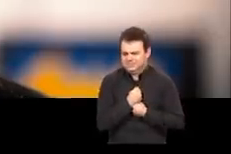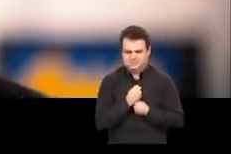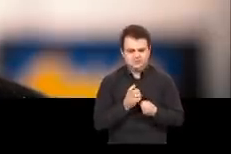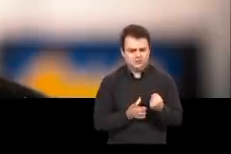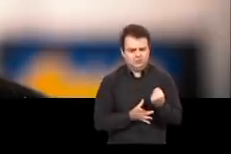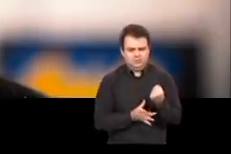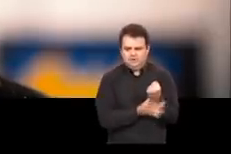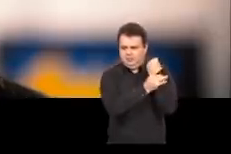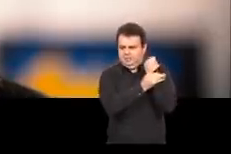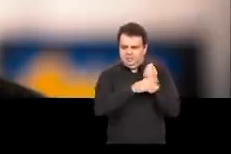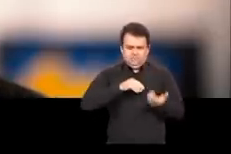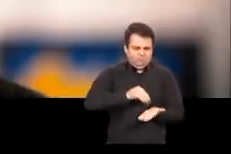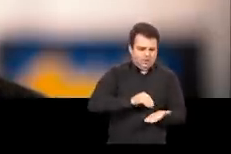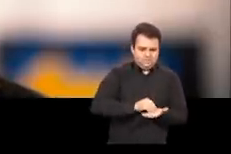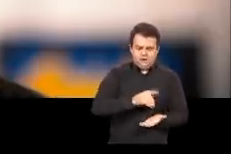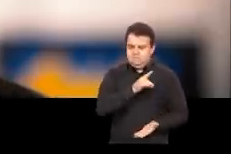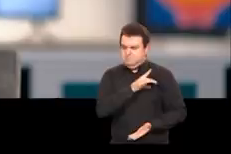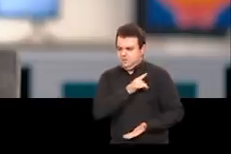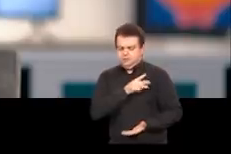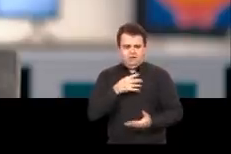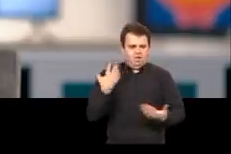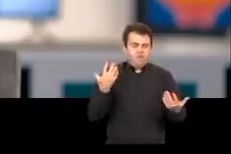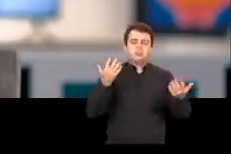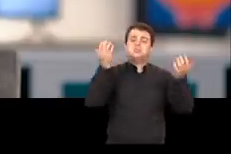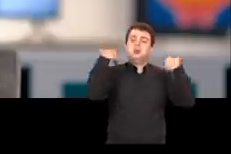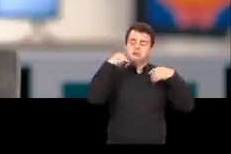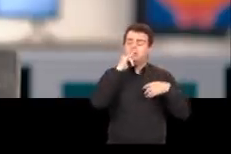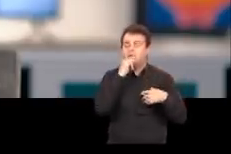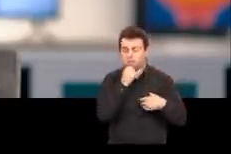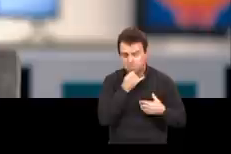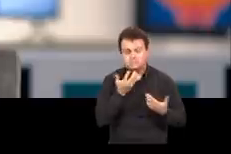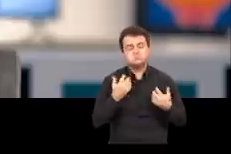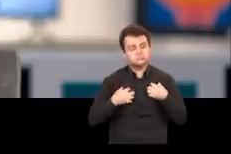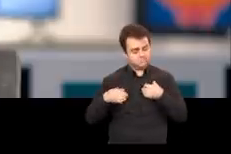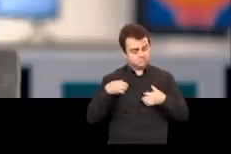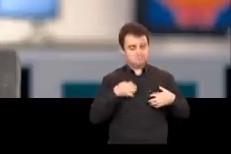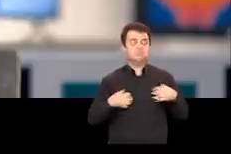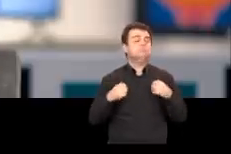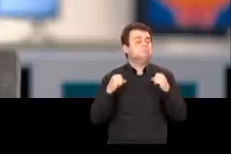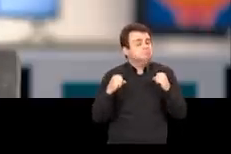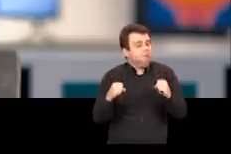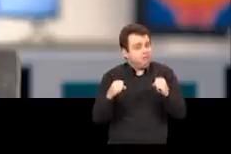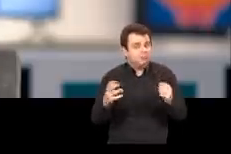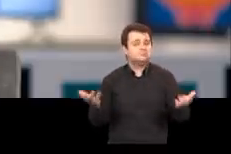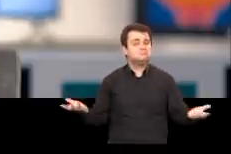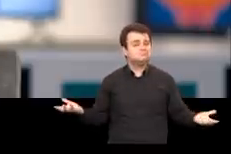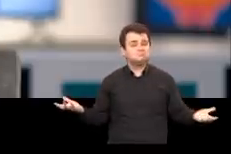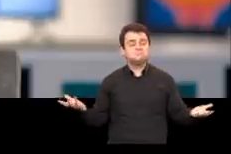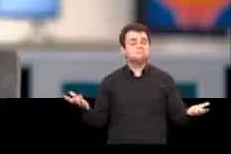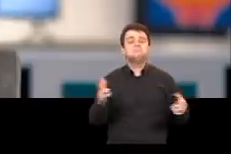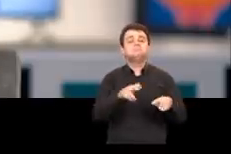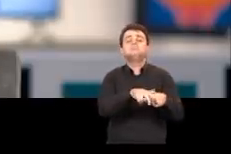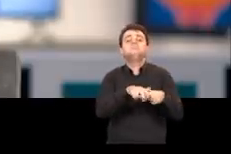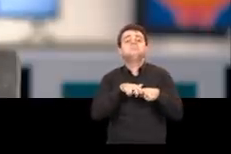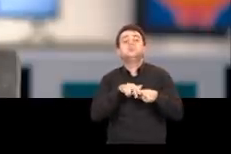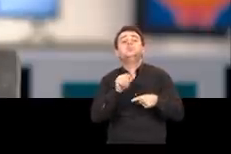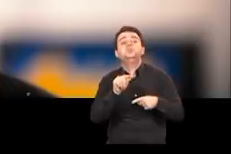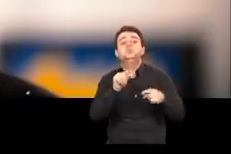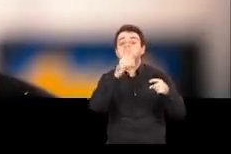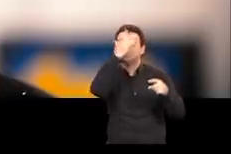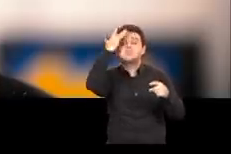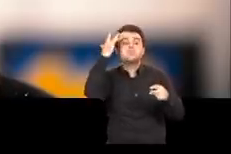insegurança, medo e até tristeza. Justamente porque estamos distantes de pessoas